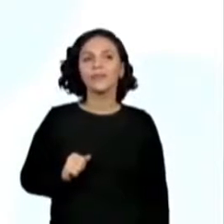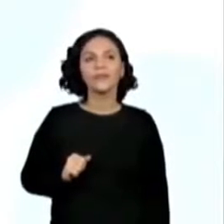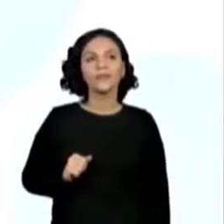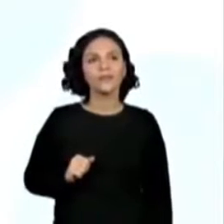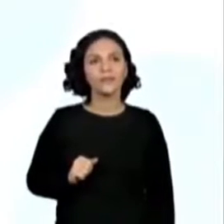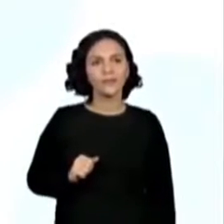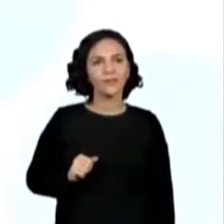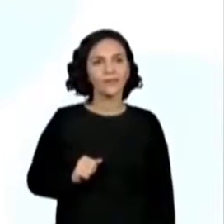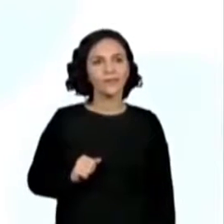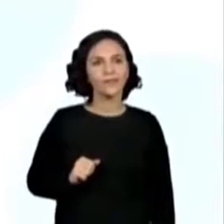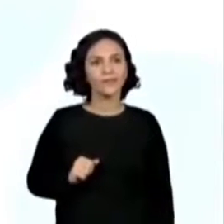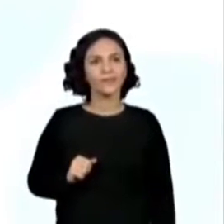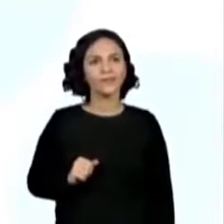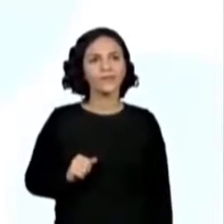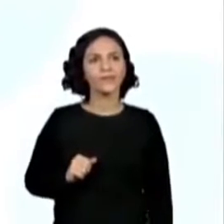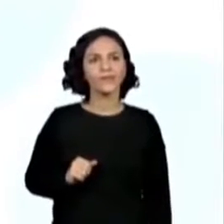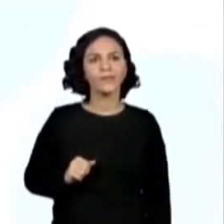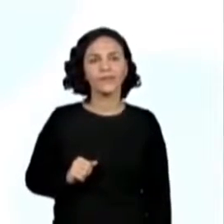aqui a cor.